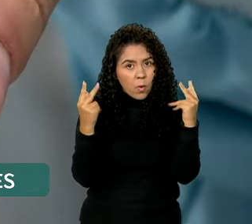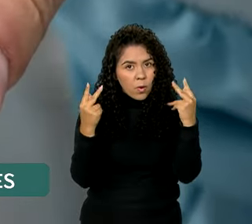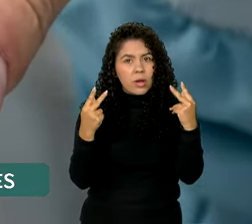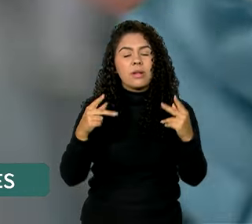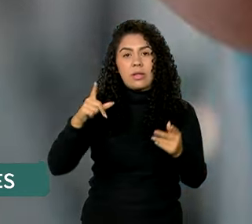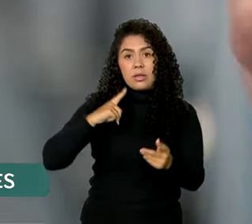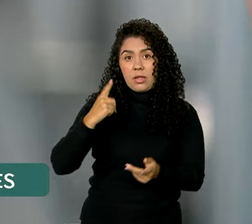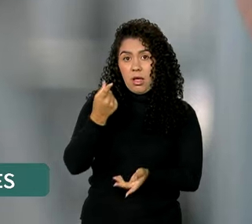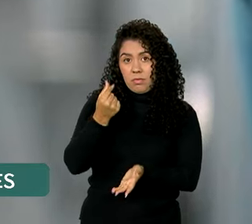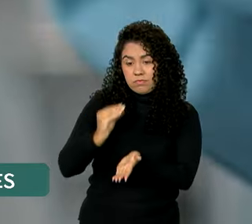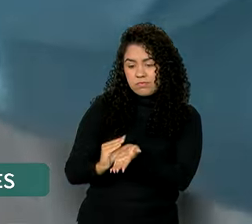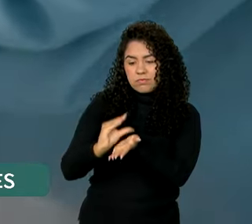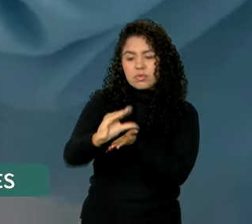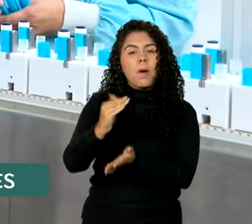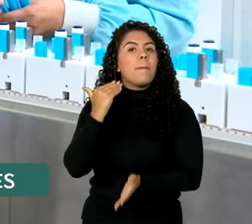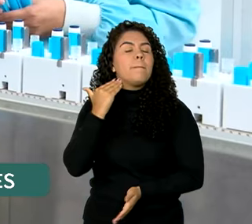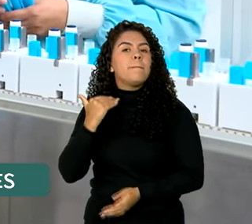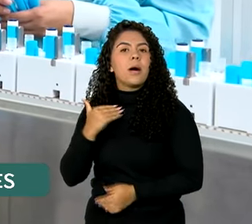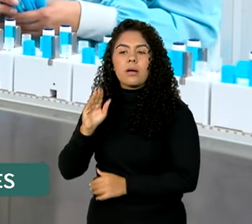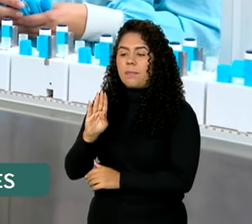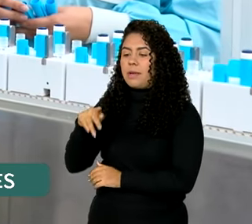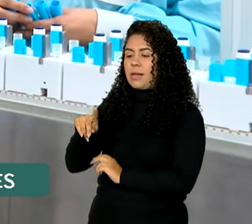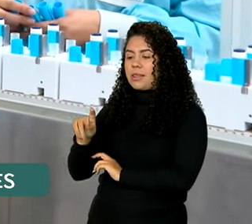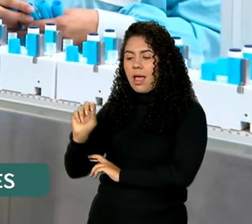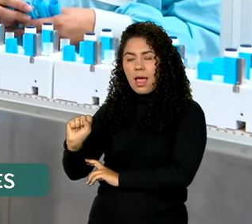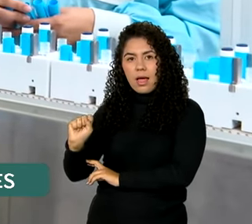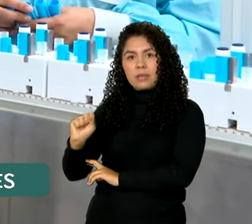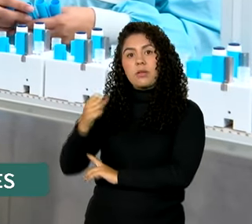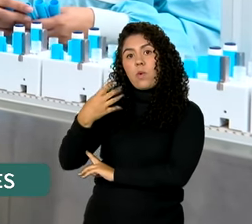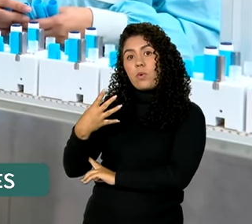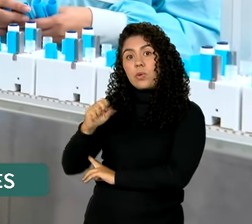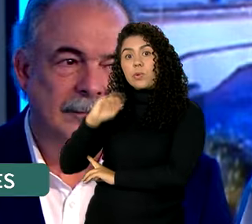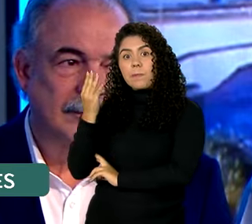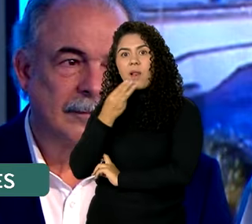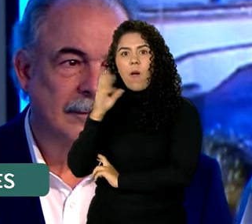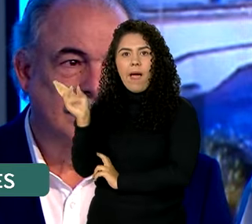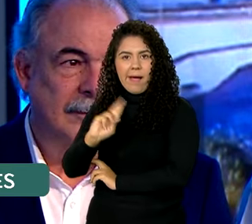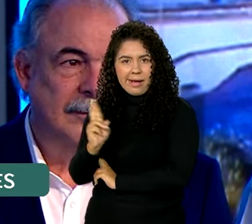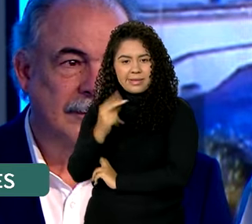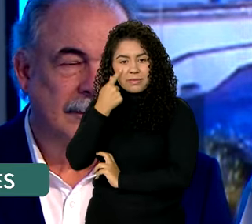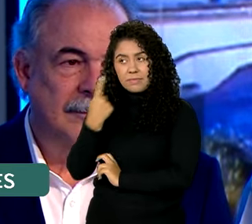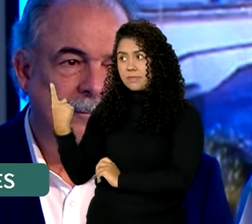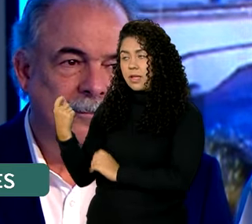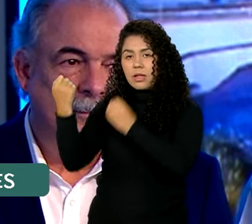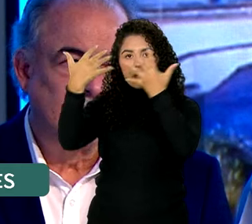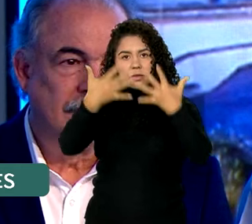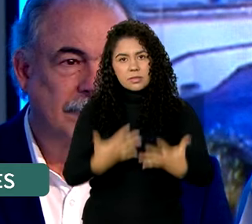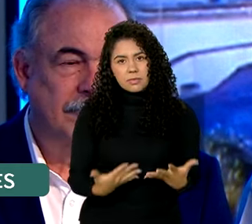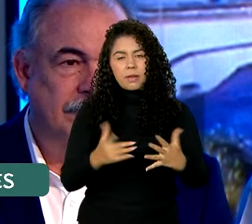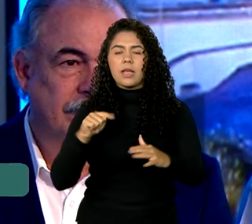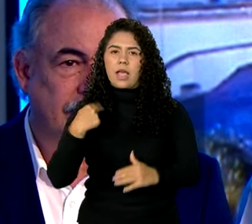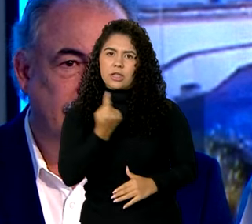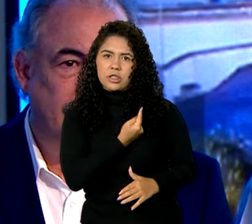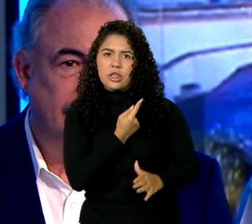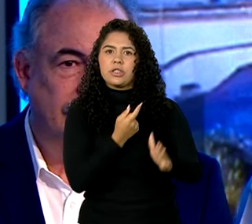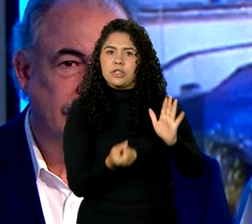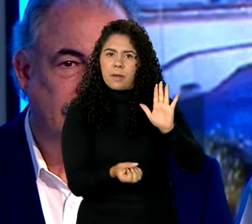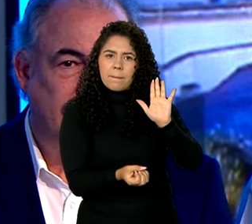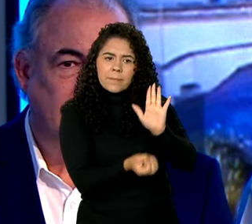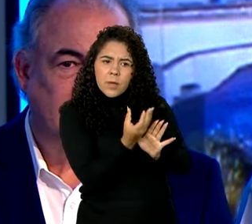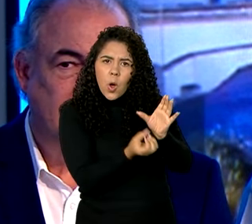do BNDES foram da ordem de 48 milhões de reais. A gente fabrica desde a matéria-prima até o produto